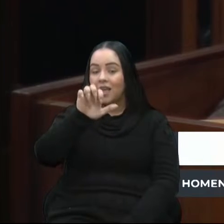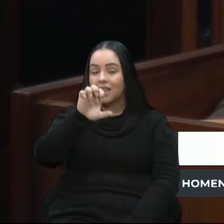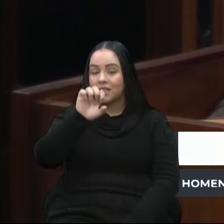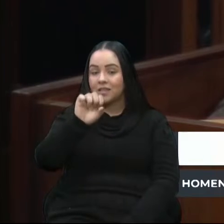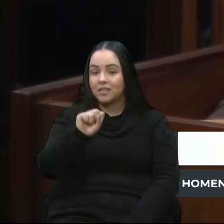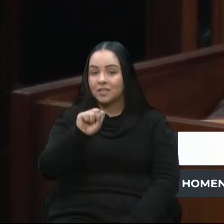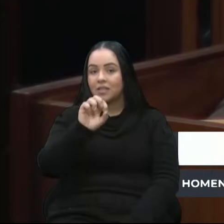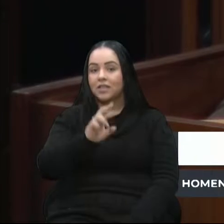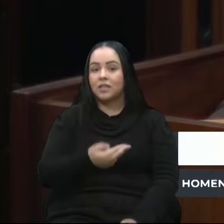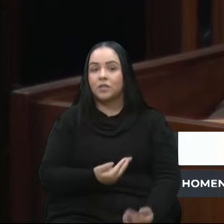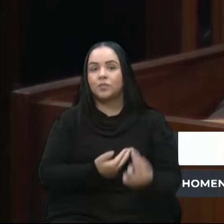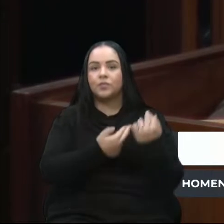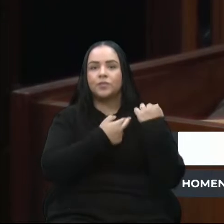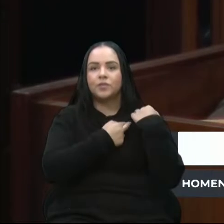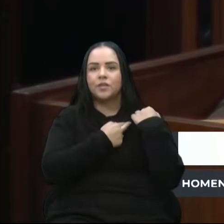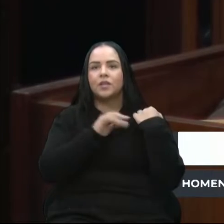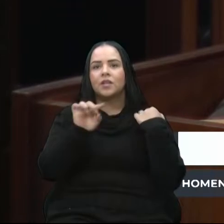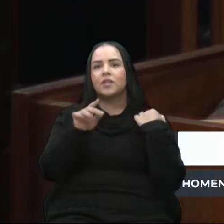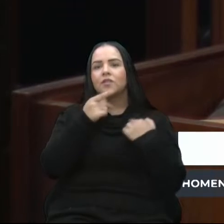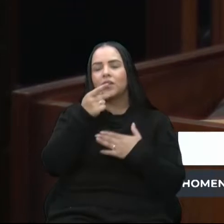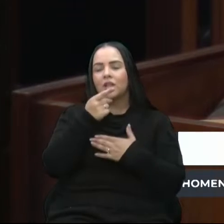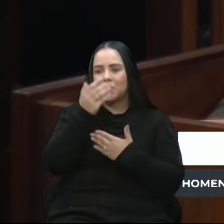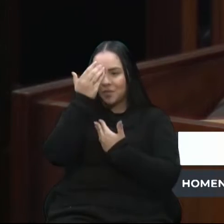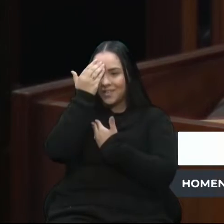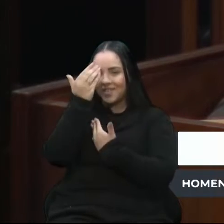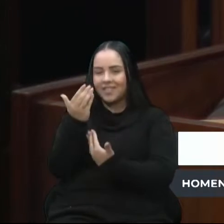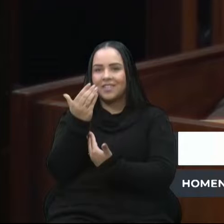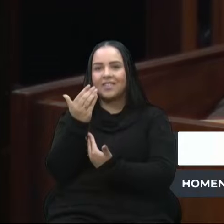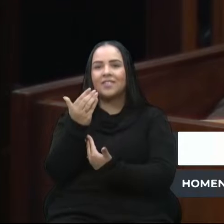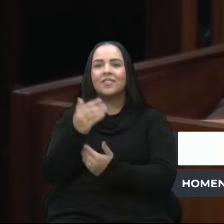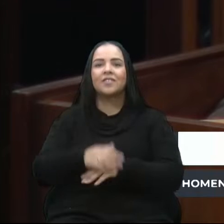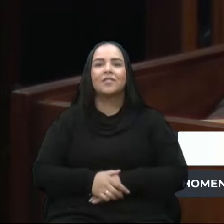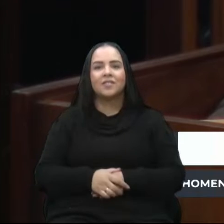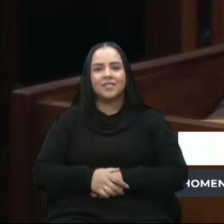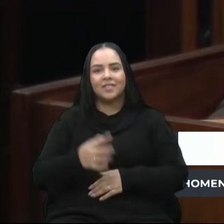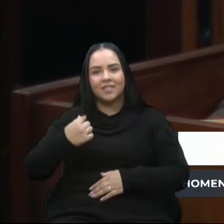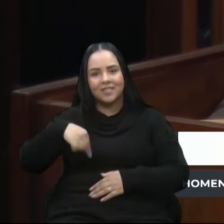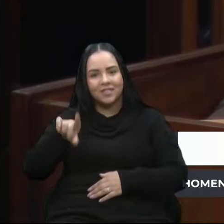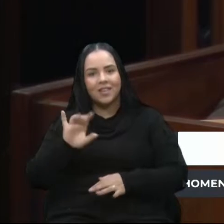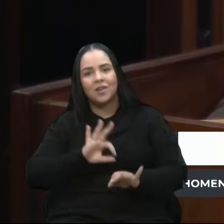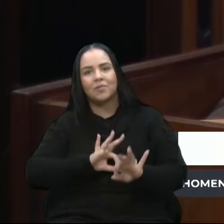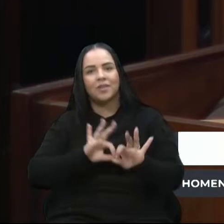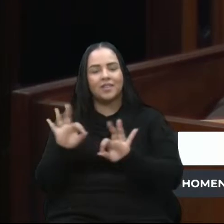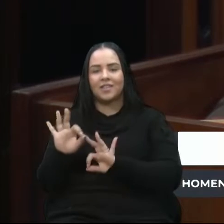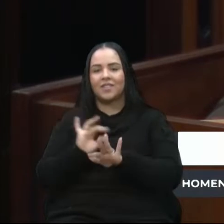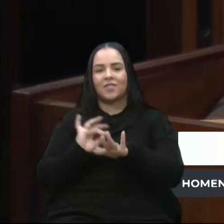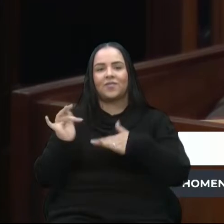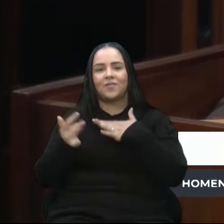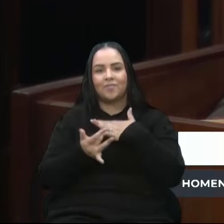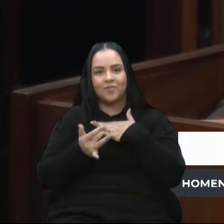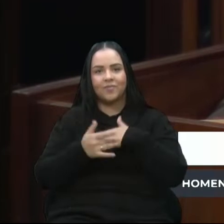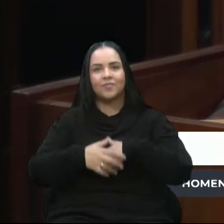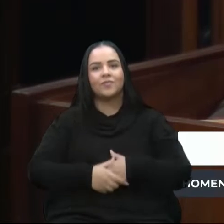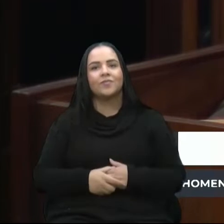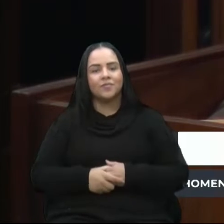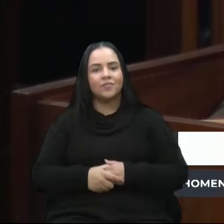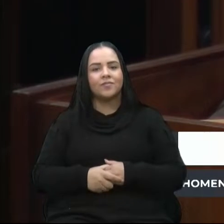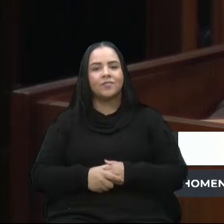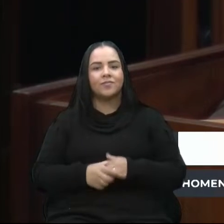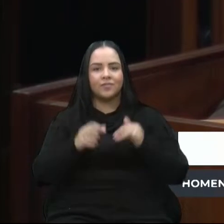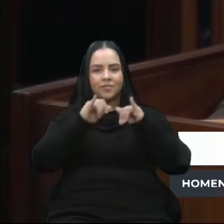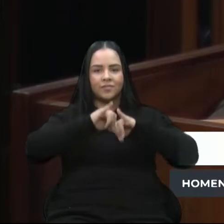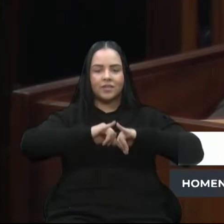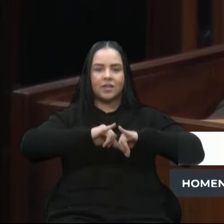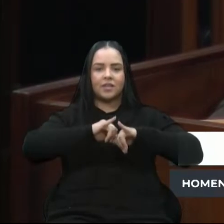diz o seguinte: obrigado, Posenato, pela luta. Ele disse que ia assistir pelas redes sociais. A transmissão da